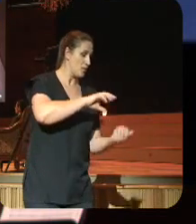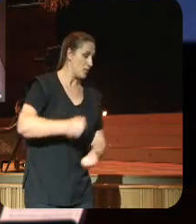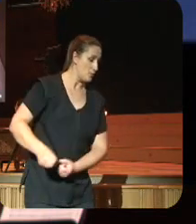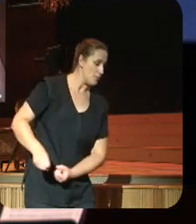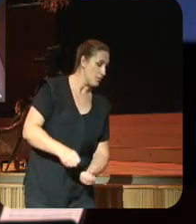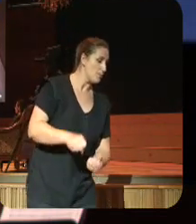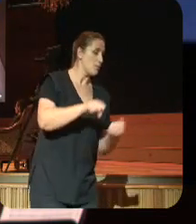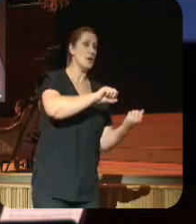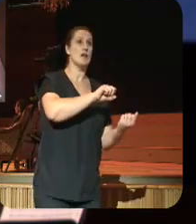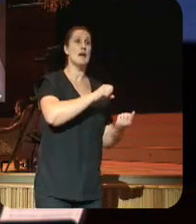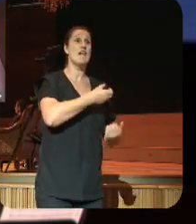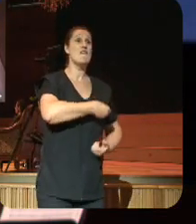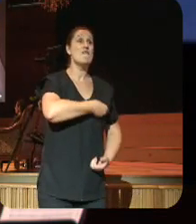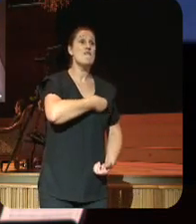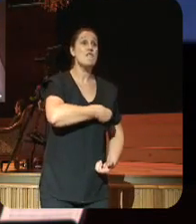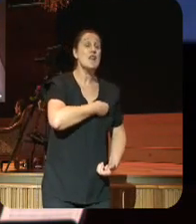Brasil.